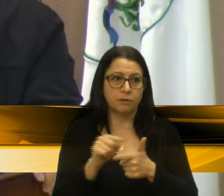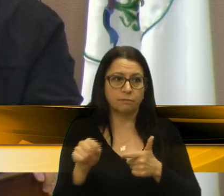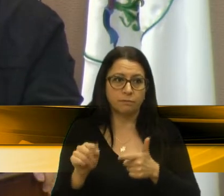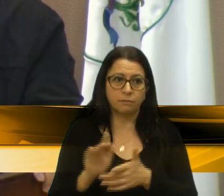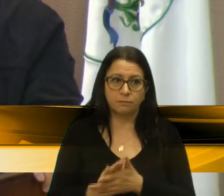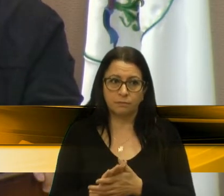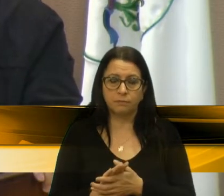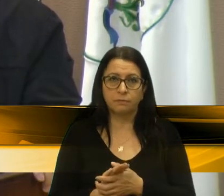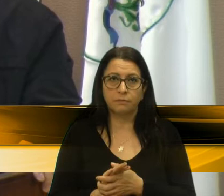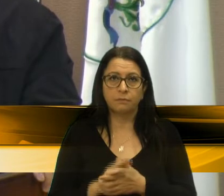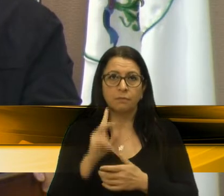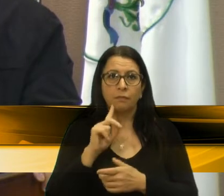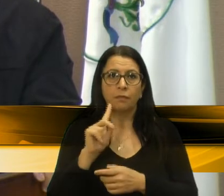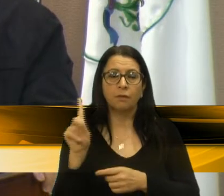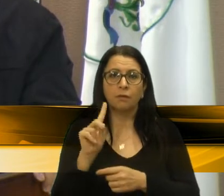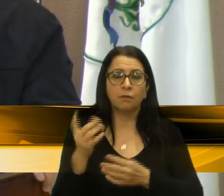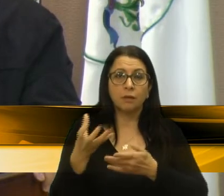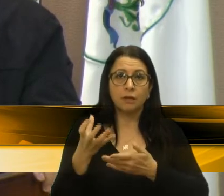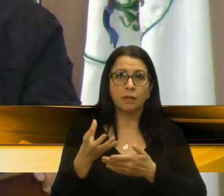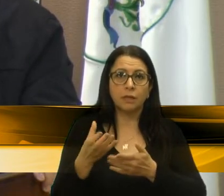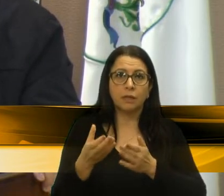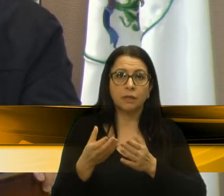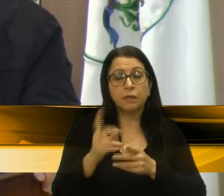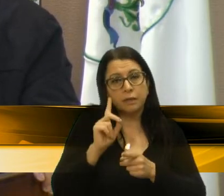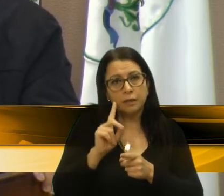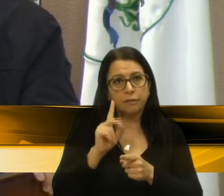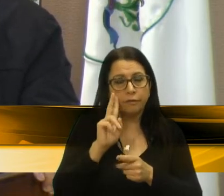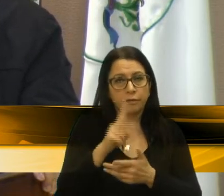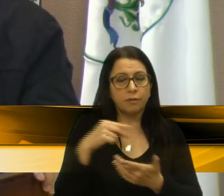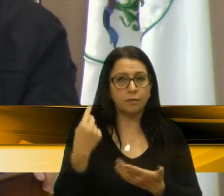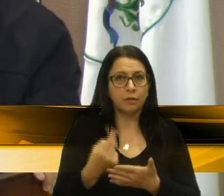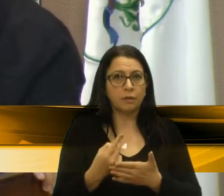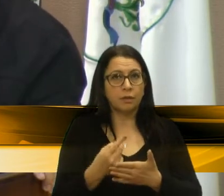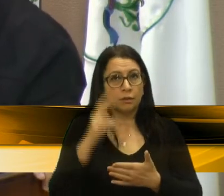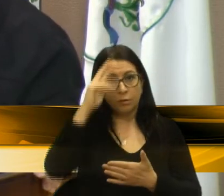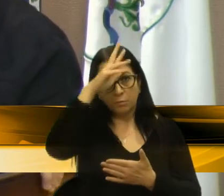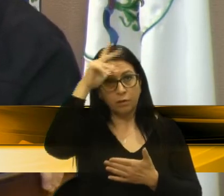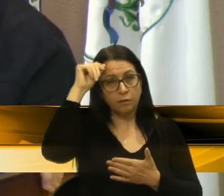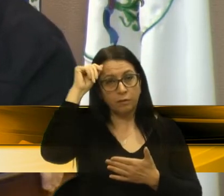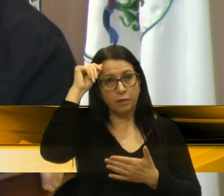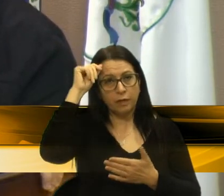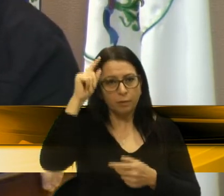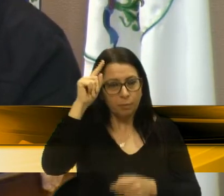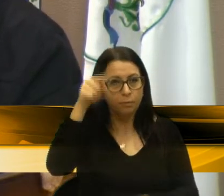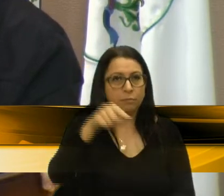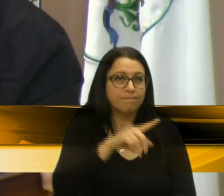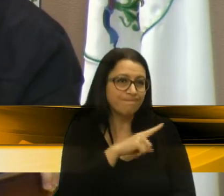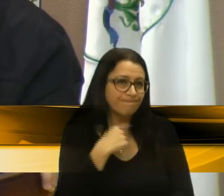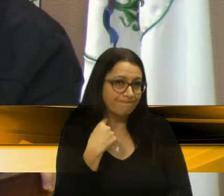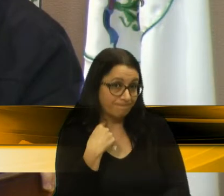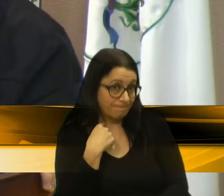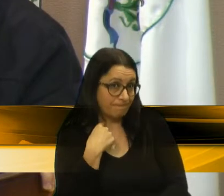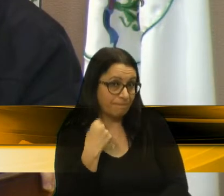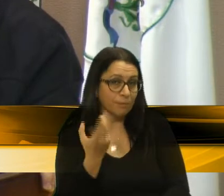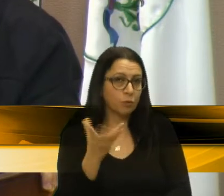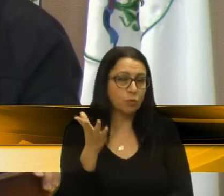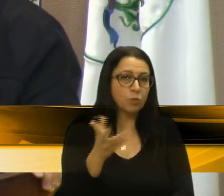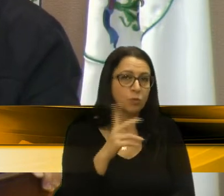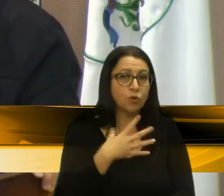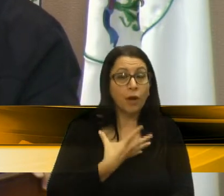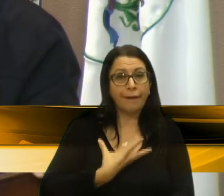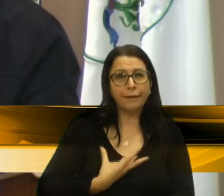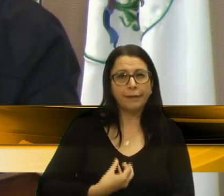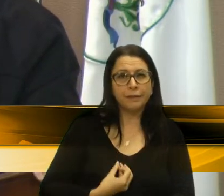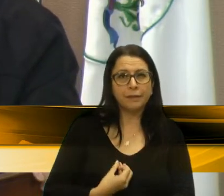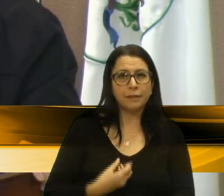E, sem querer tirar casquinha, né? O prefeito parece que chegou meio atrasado, né? E hoje foi muito cansativo